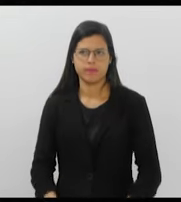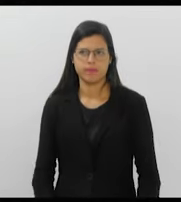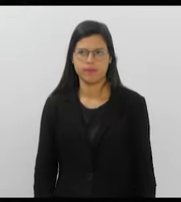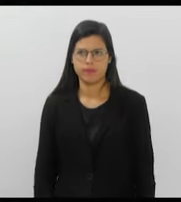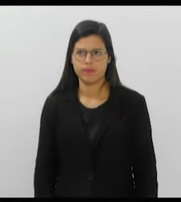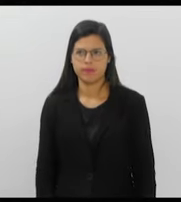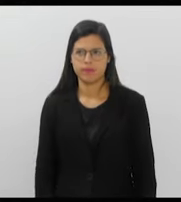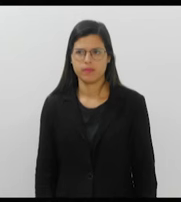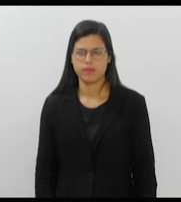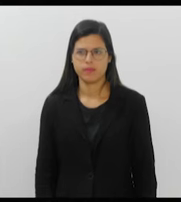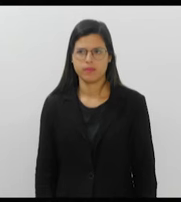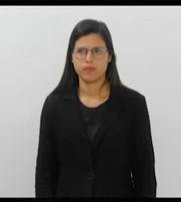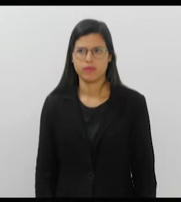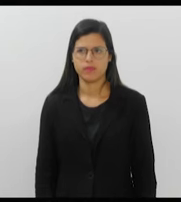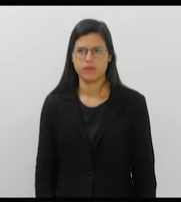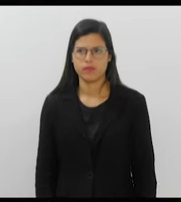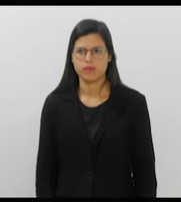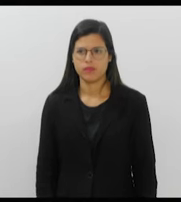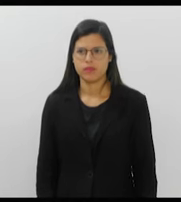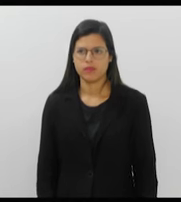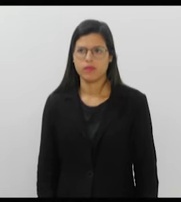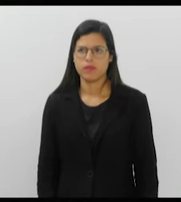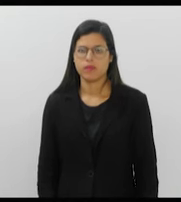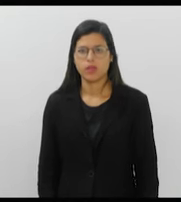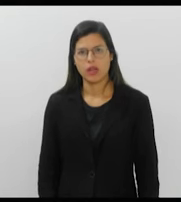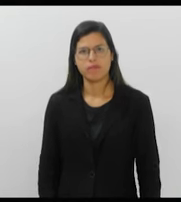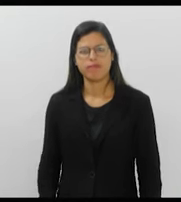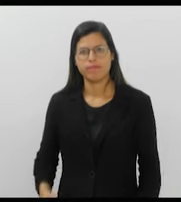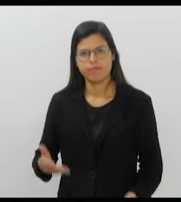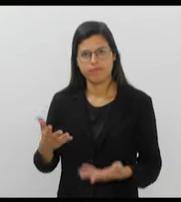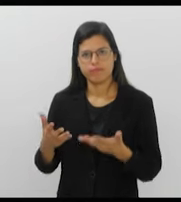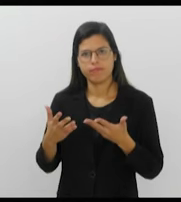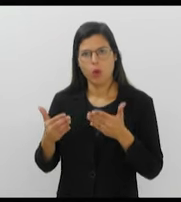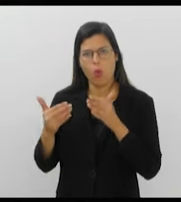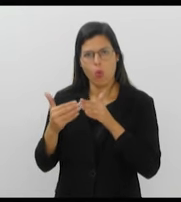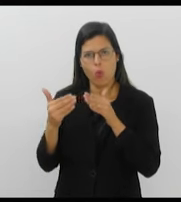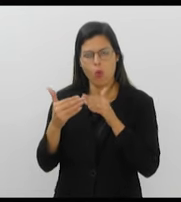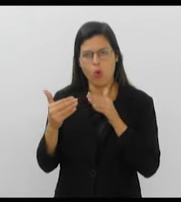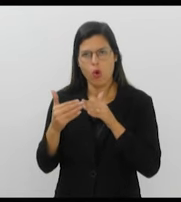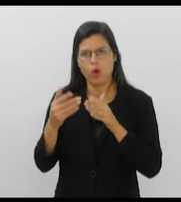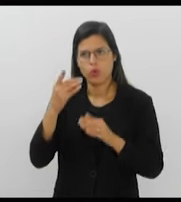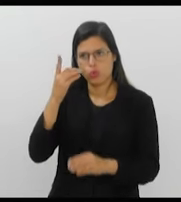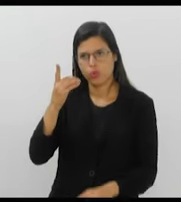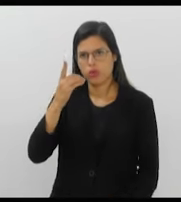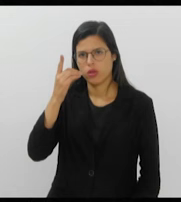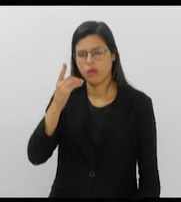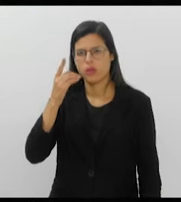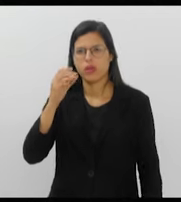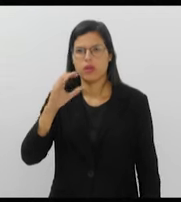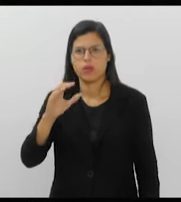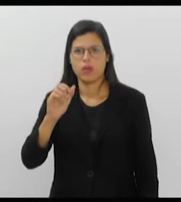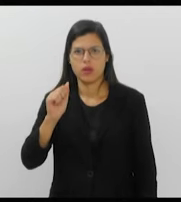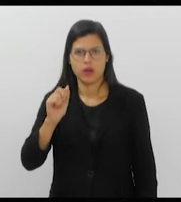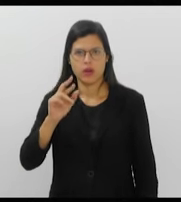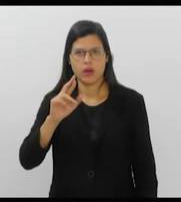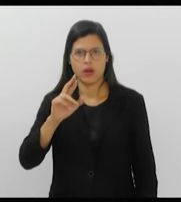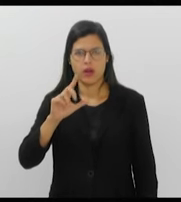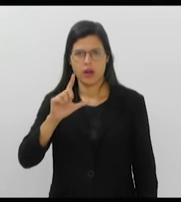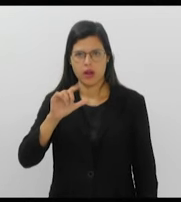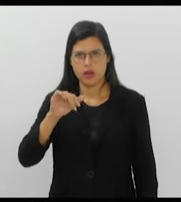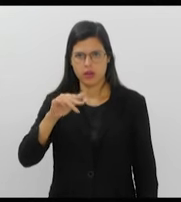Quero fazer das palavras do nobre amigo deputado Carlinhos BNH também as